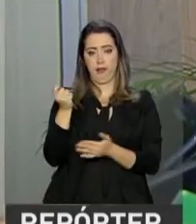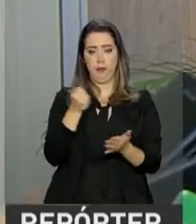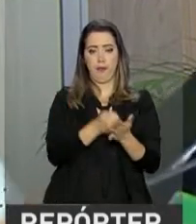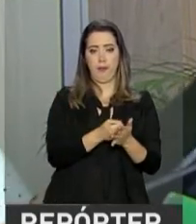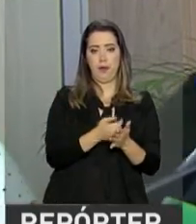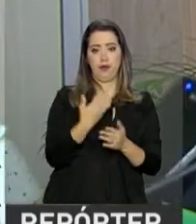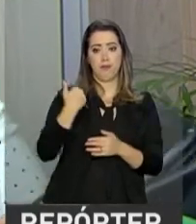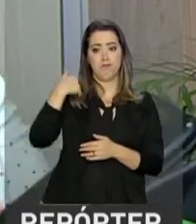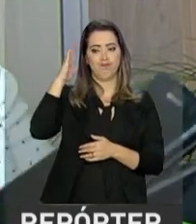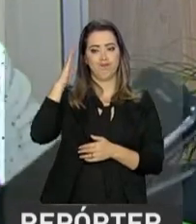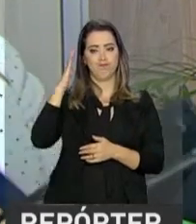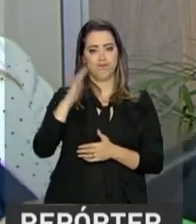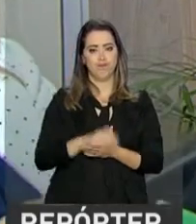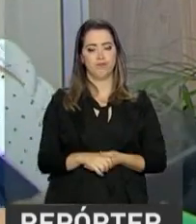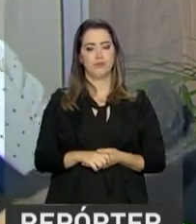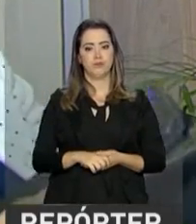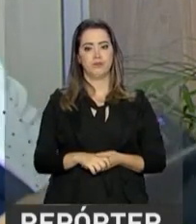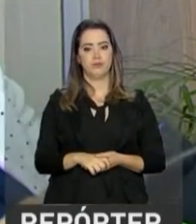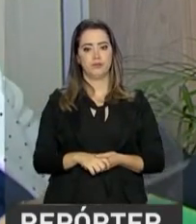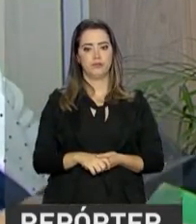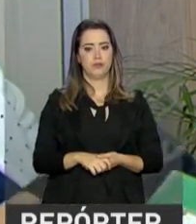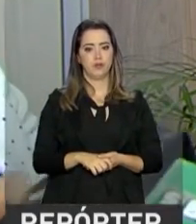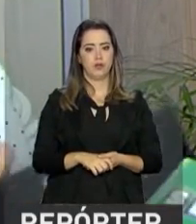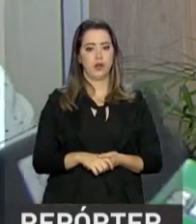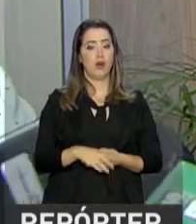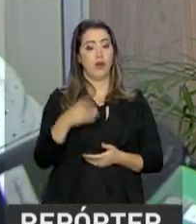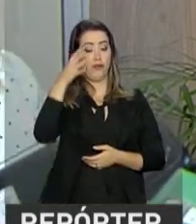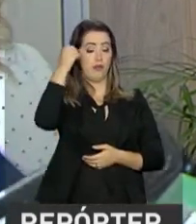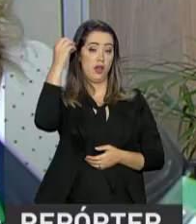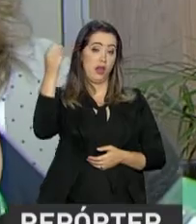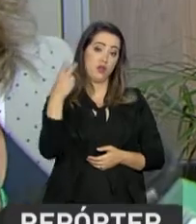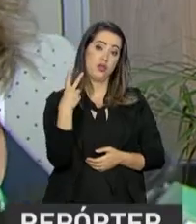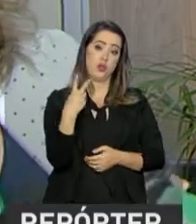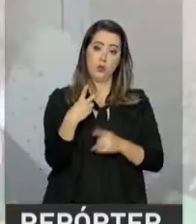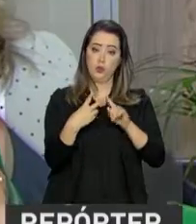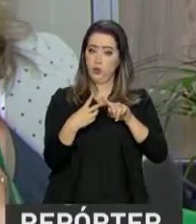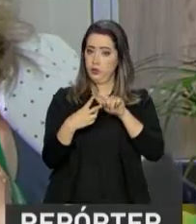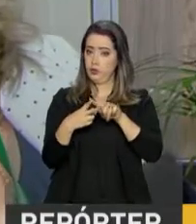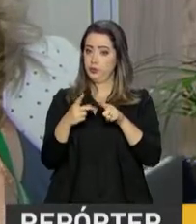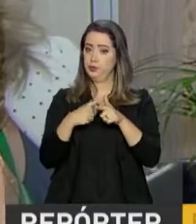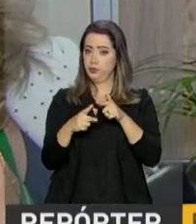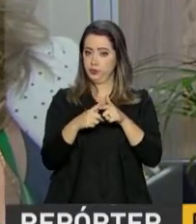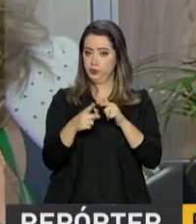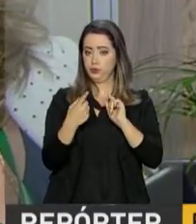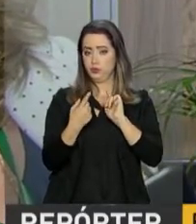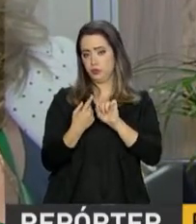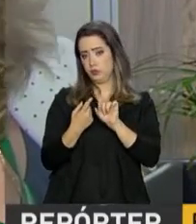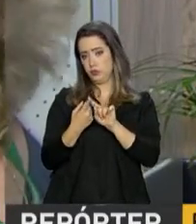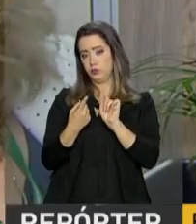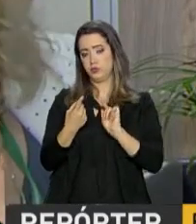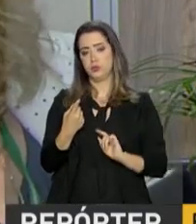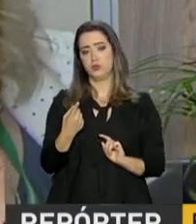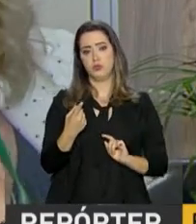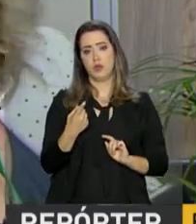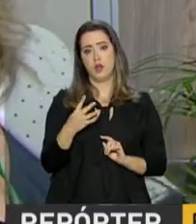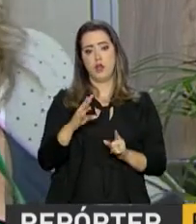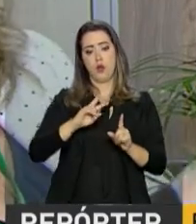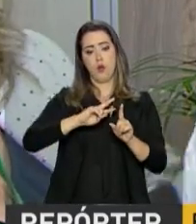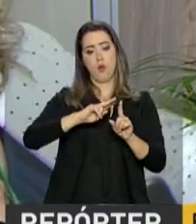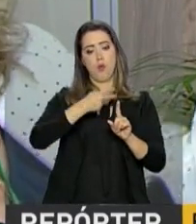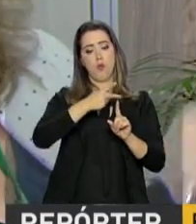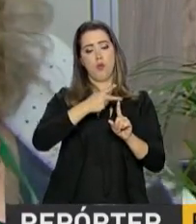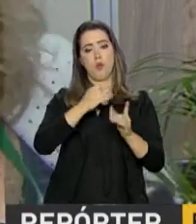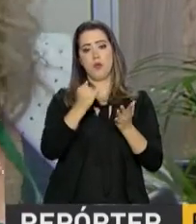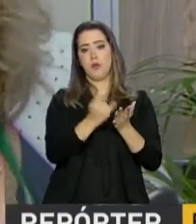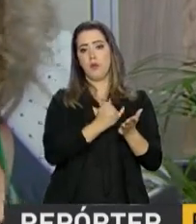viagem para duas duas conversas que nos incomodam assim né a questão sim da da taxação do frango